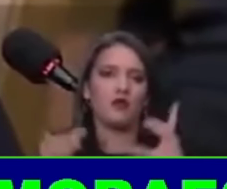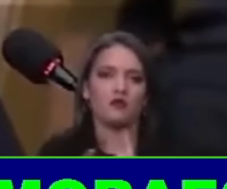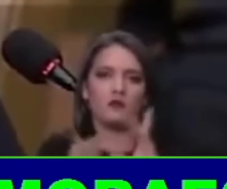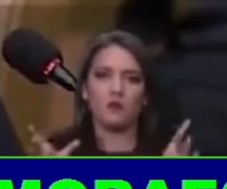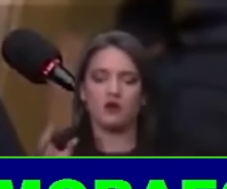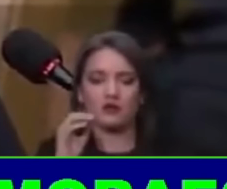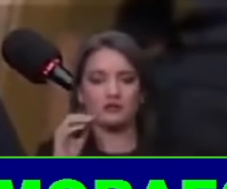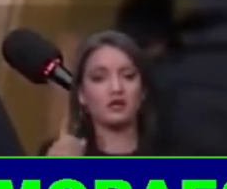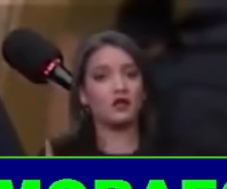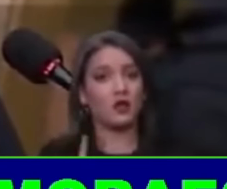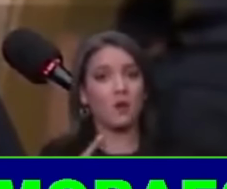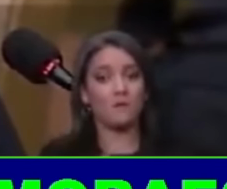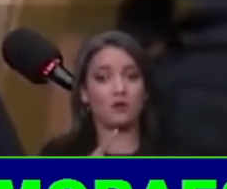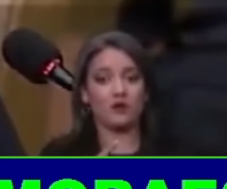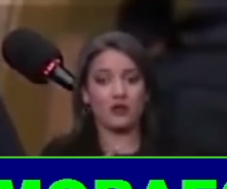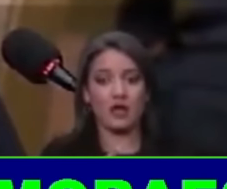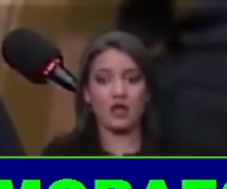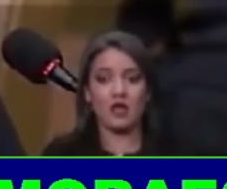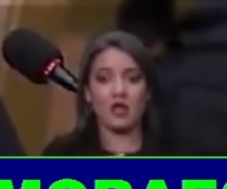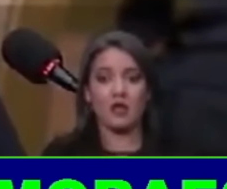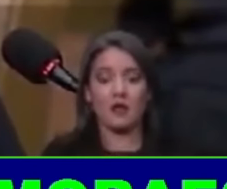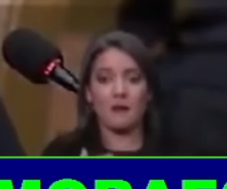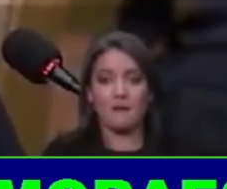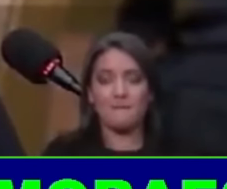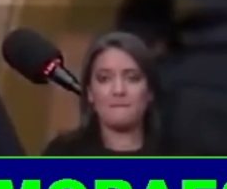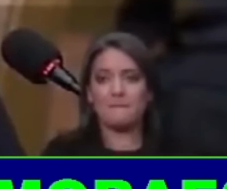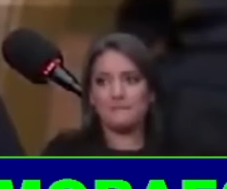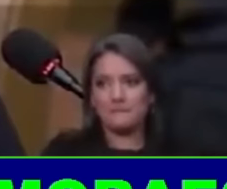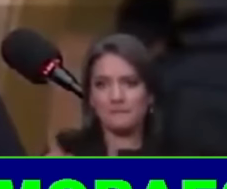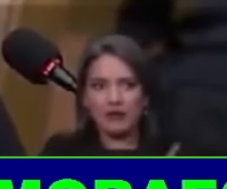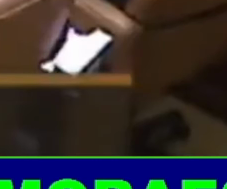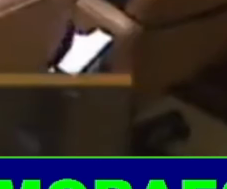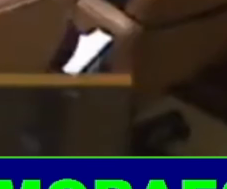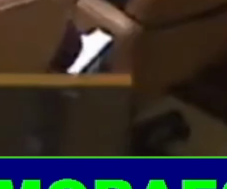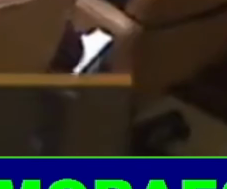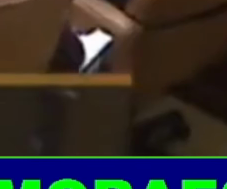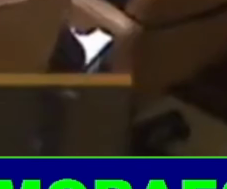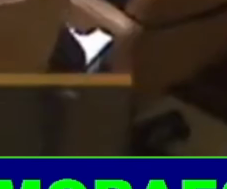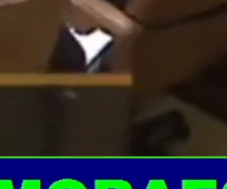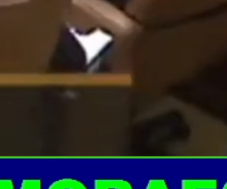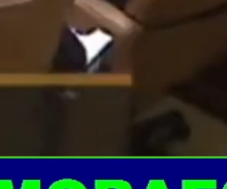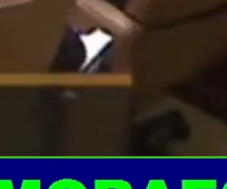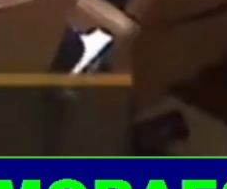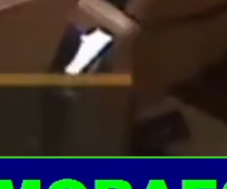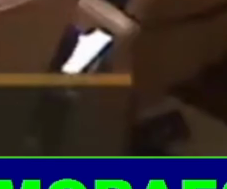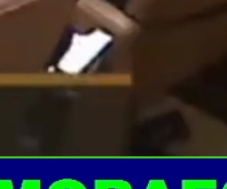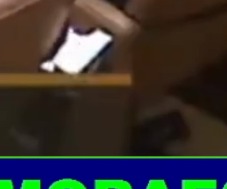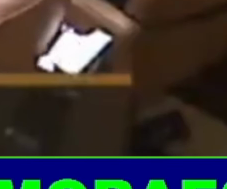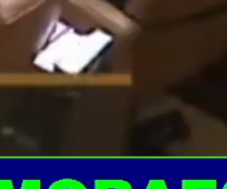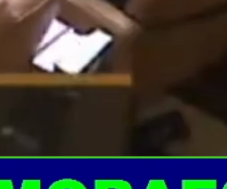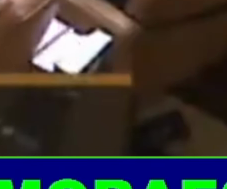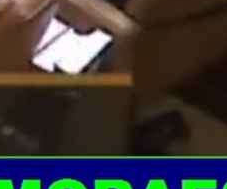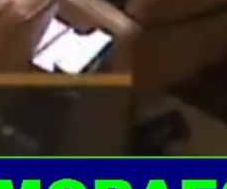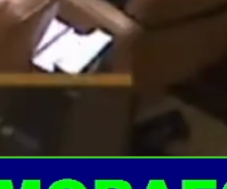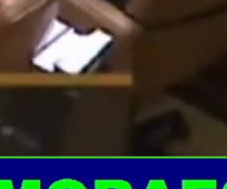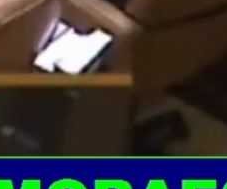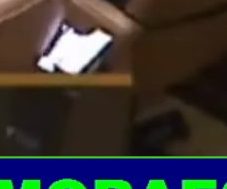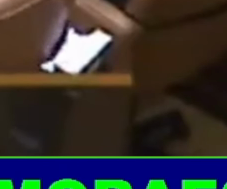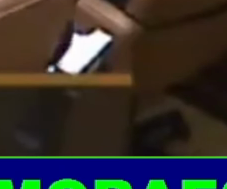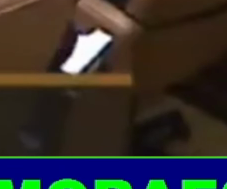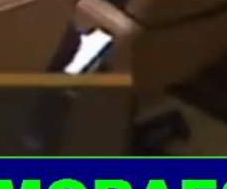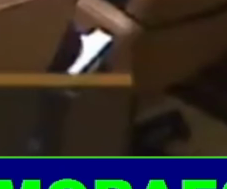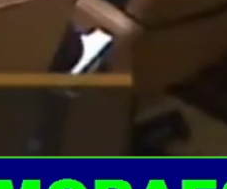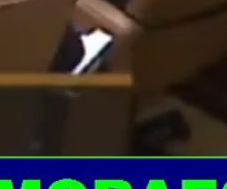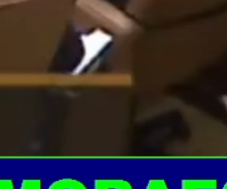fundamental sedimentada nos estados democráticos de direito ao longo dos últimos séculos. Então, pessoal, Mendonça e Cássio Nunes Marques seguem criticando